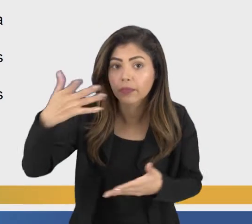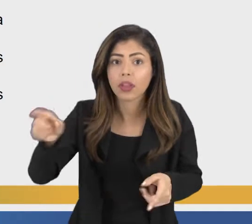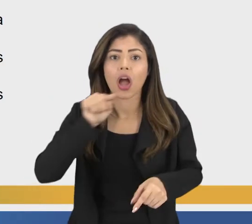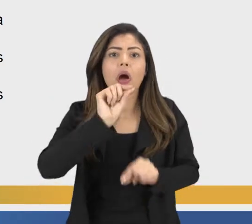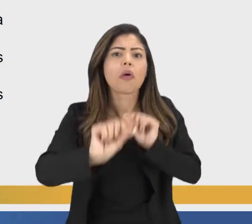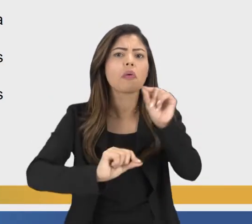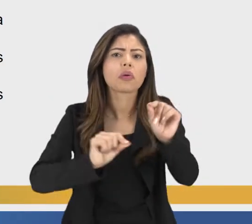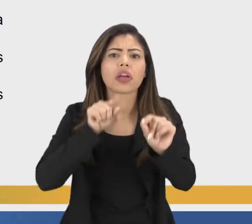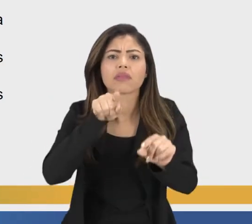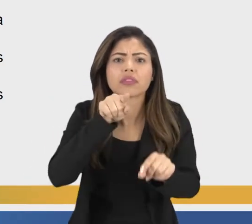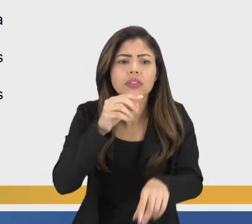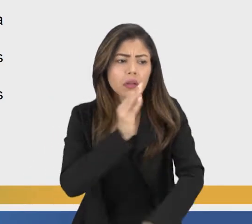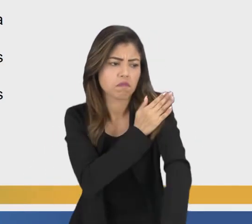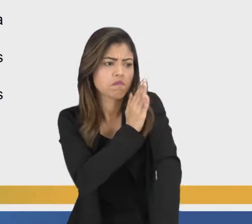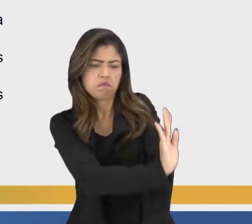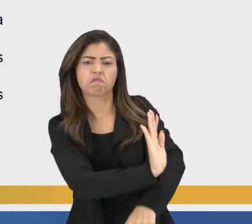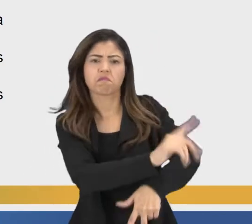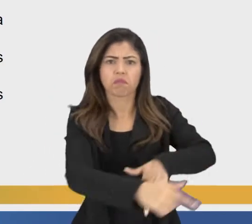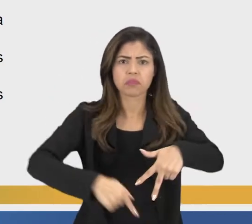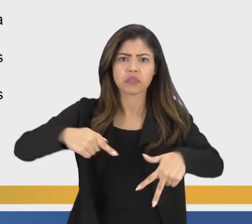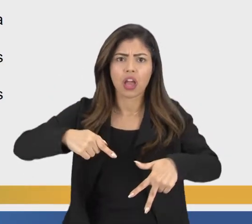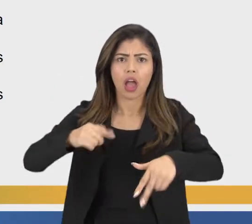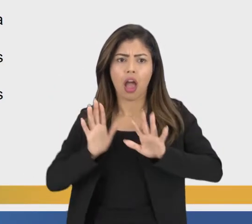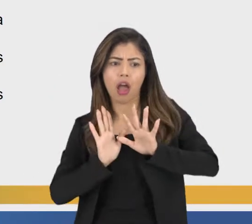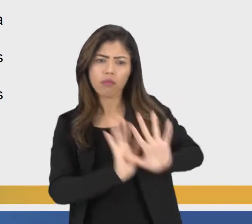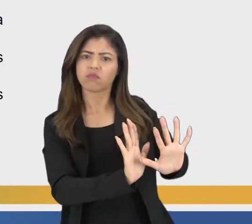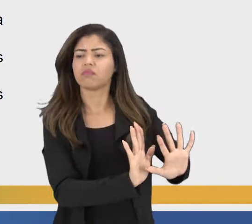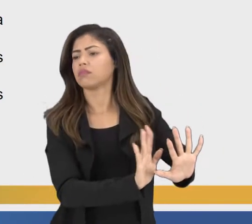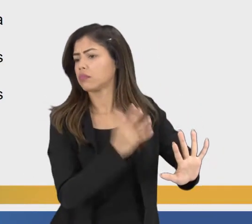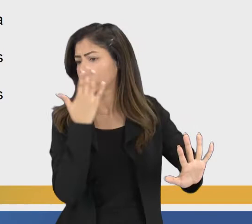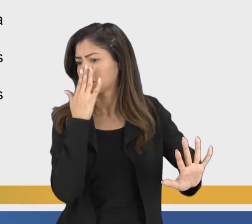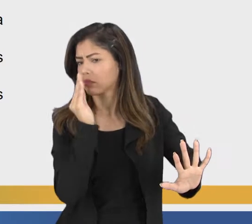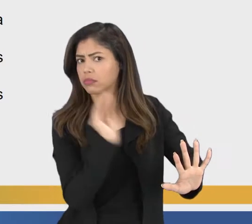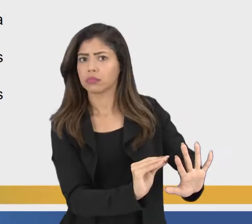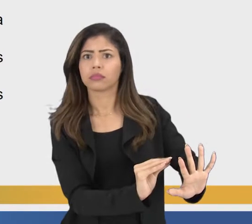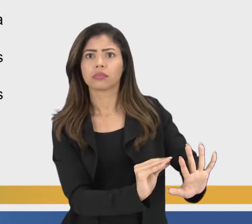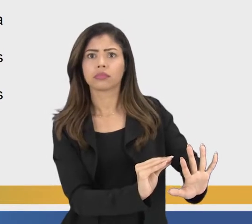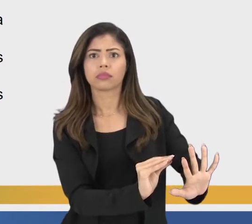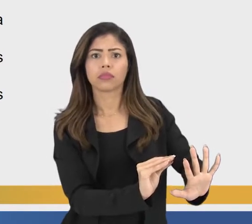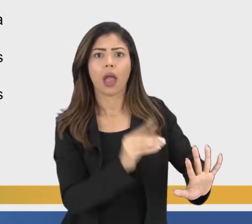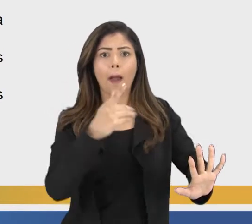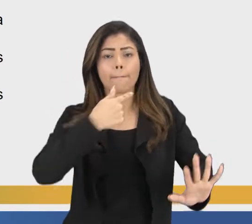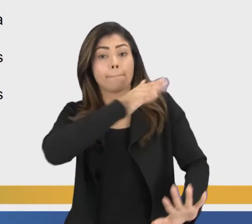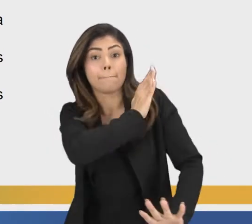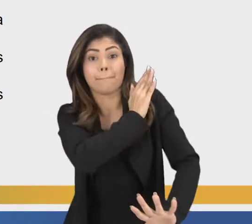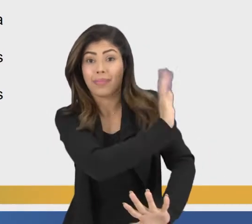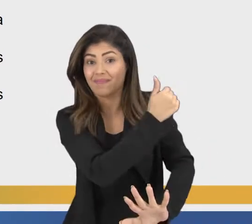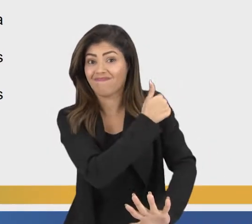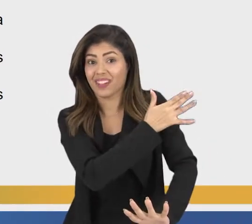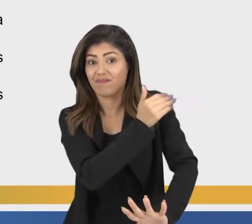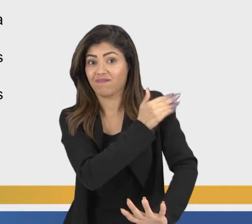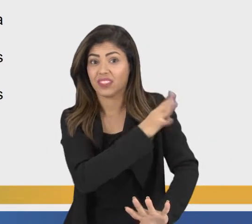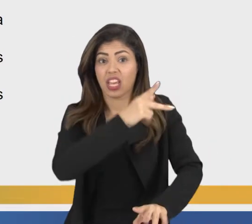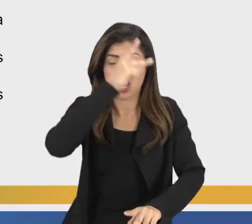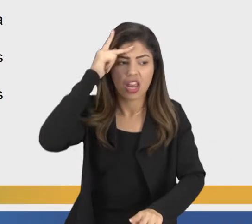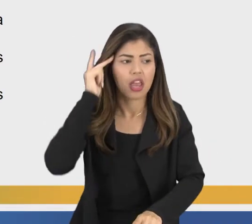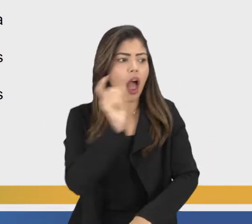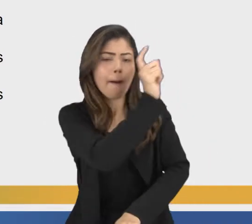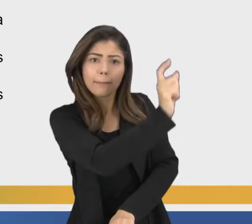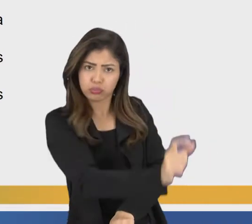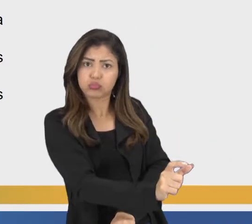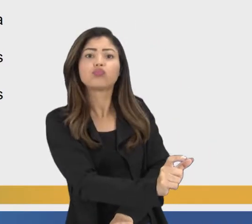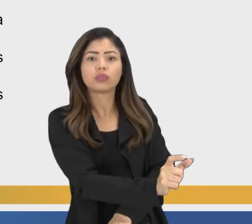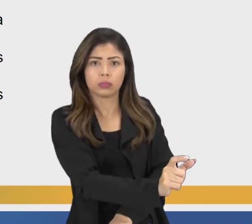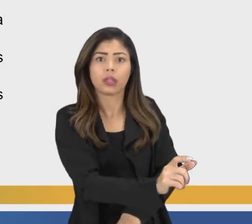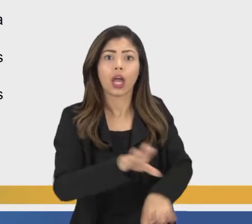você discriminar? É você rejeitar, é você ter um preconceito a respeito de alguém